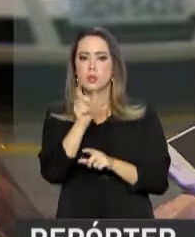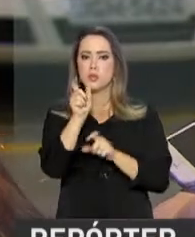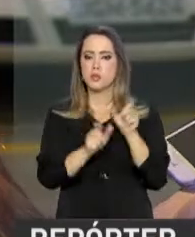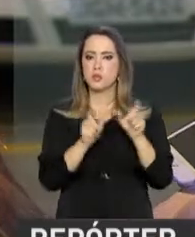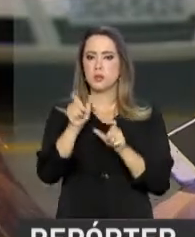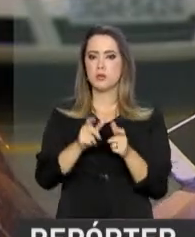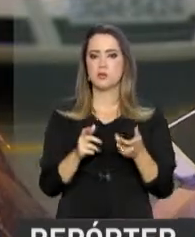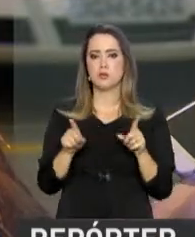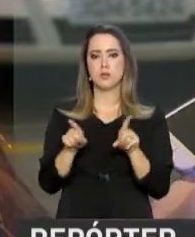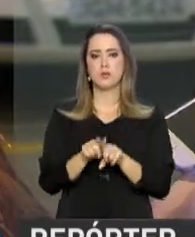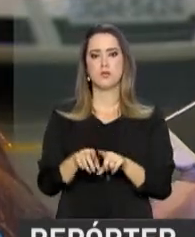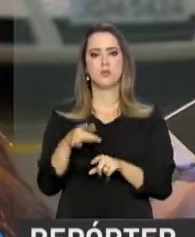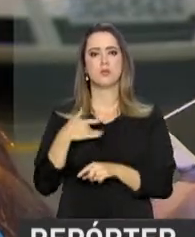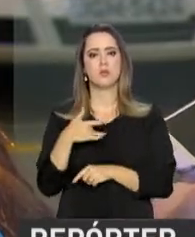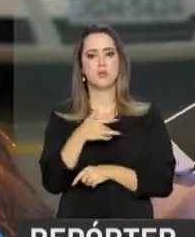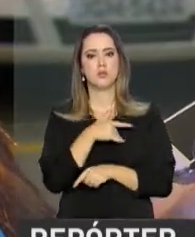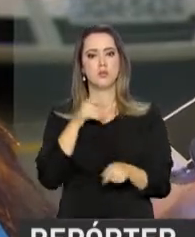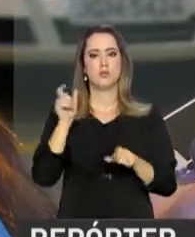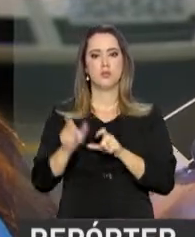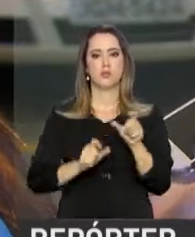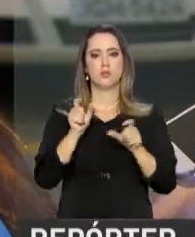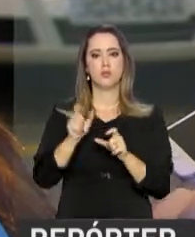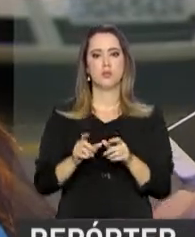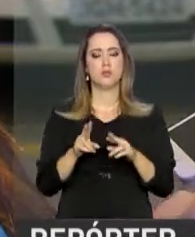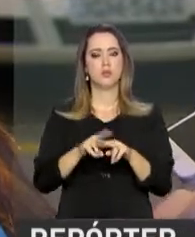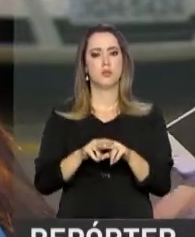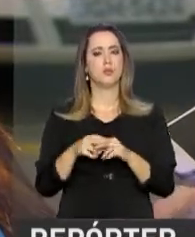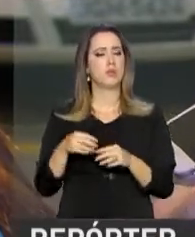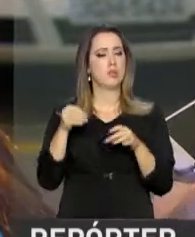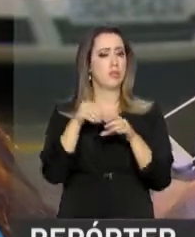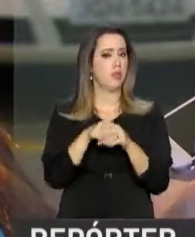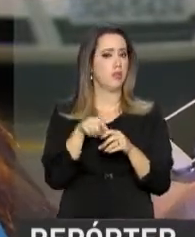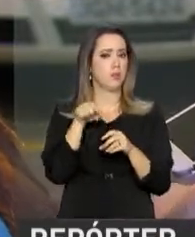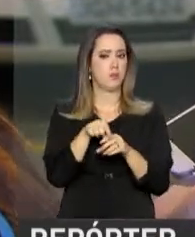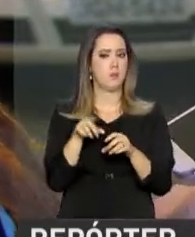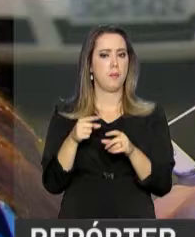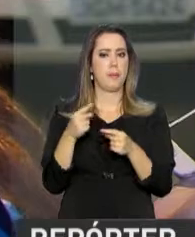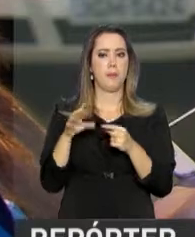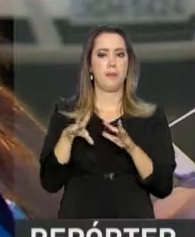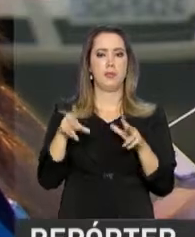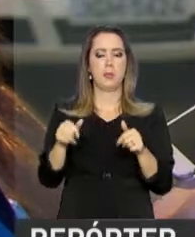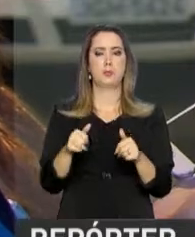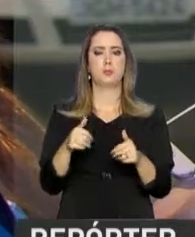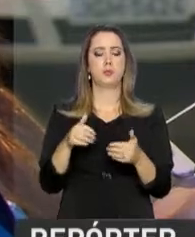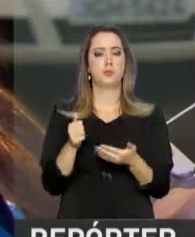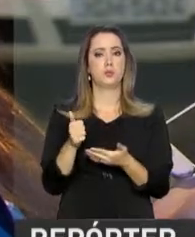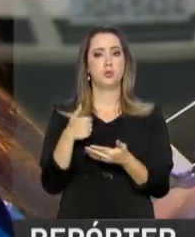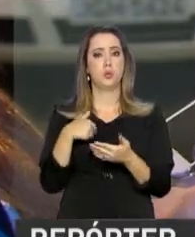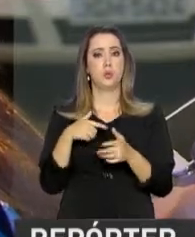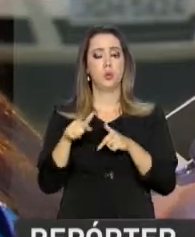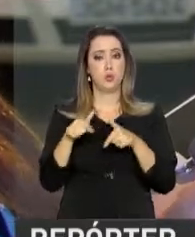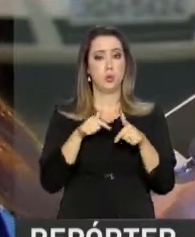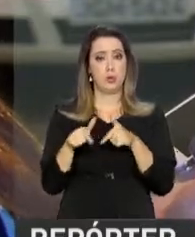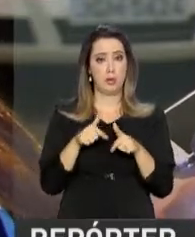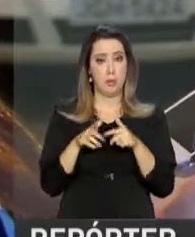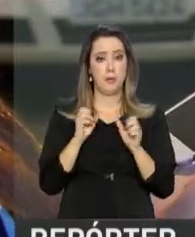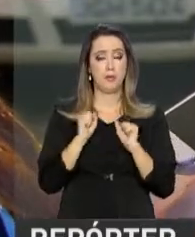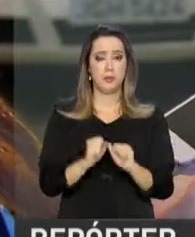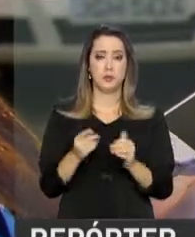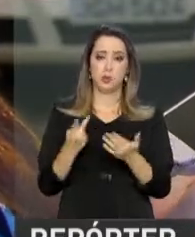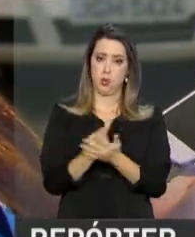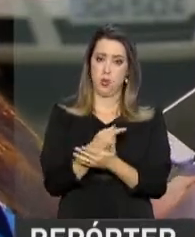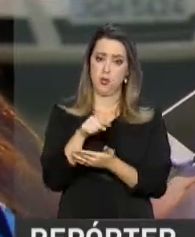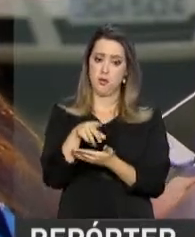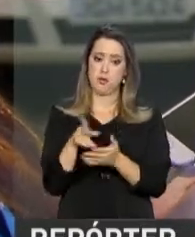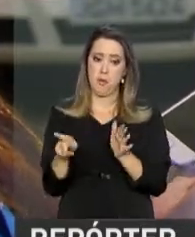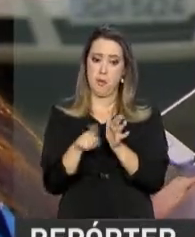passa a cuidar da saúde das pessoas na medida em que é todo esse procedimento de serviços que podem ser realizado pela